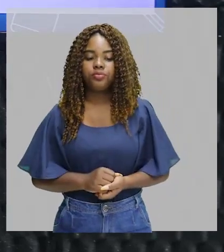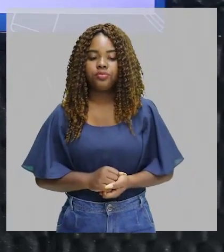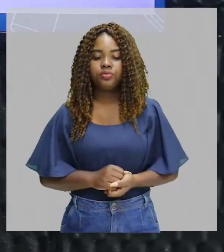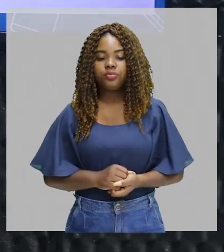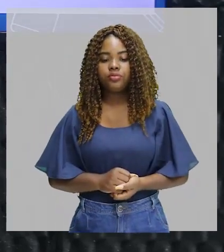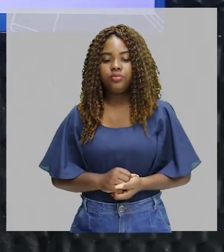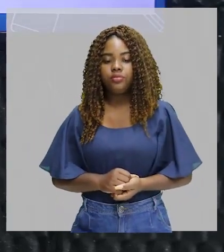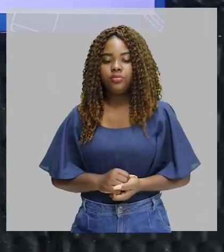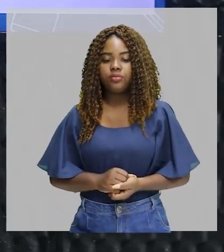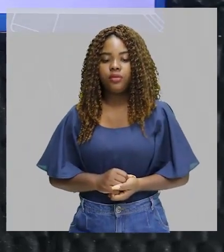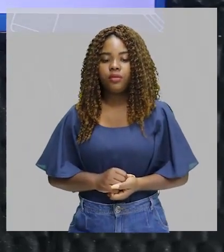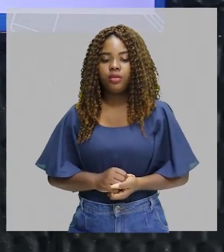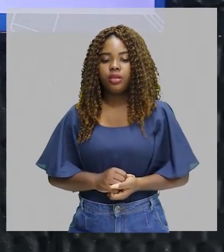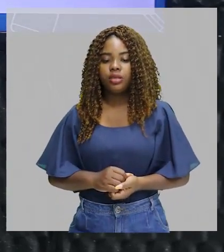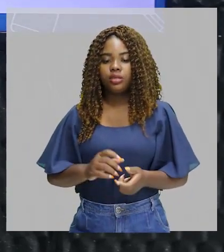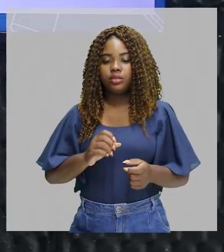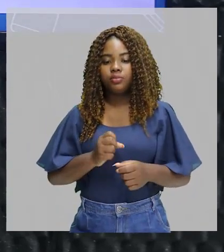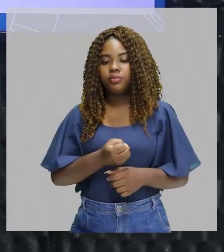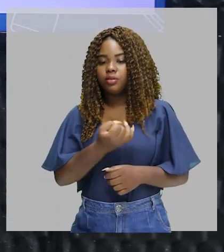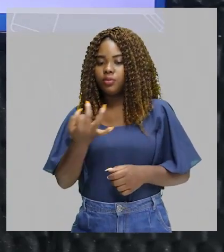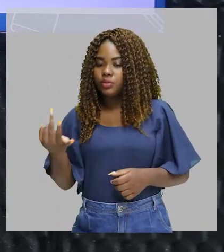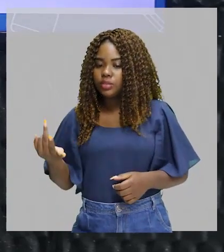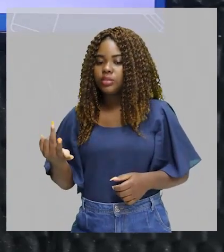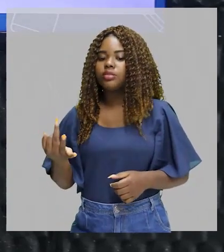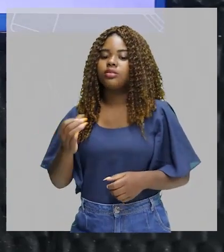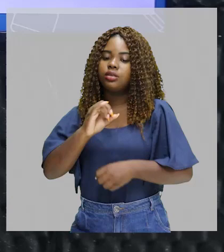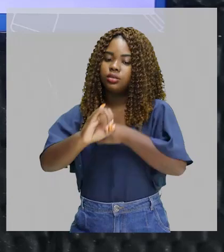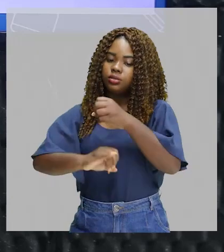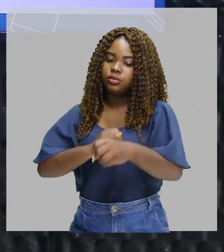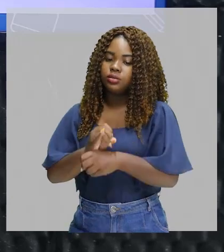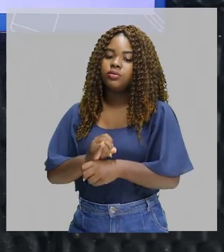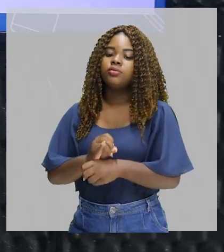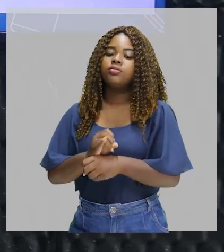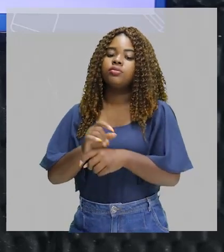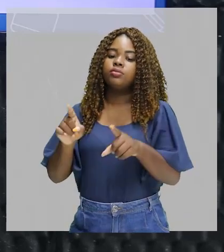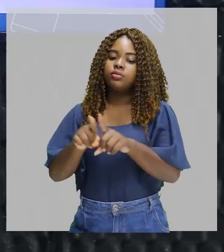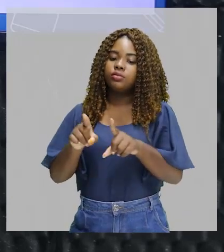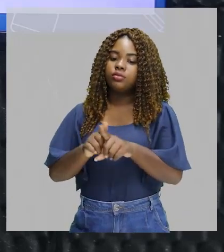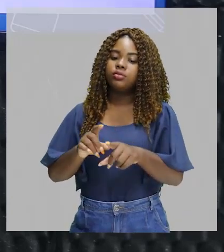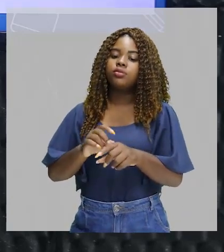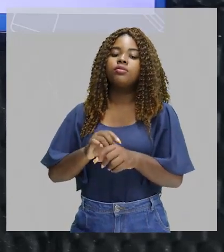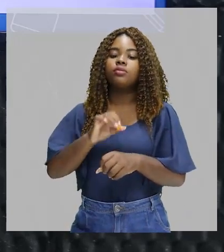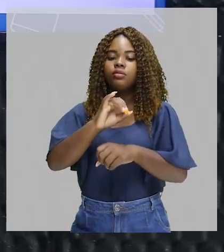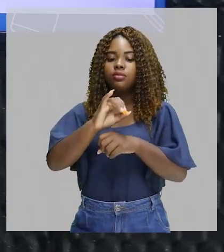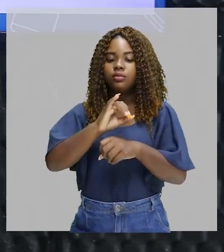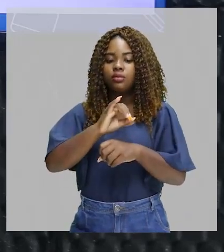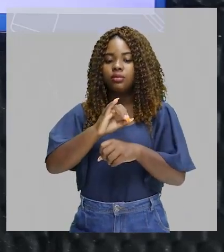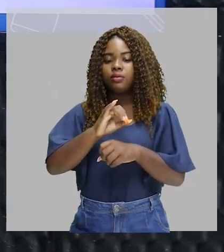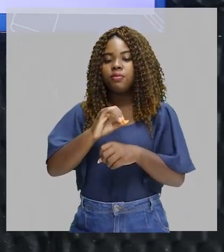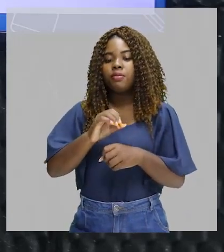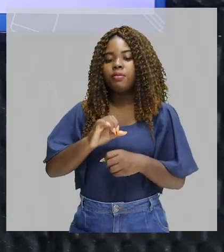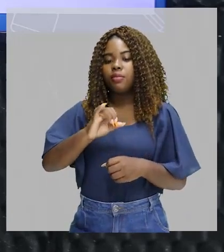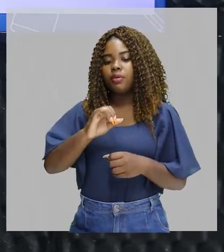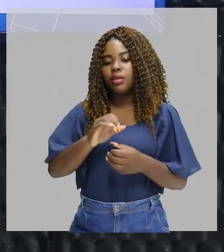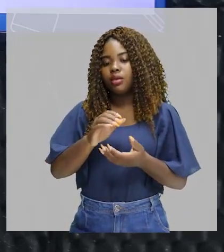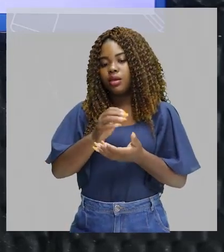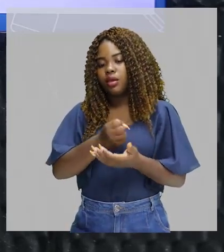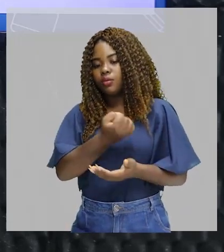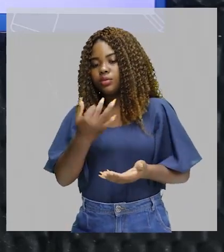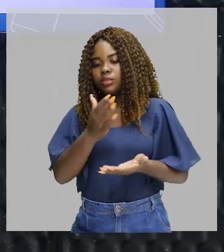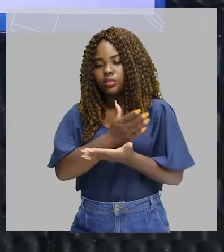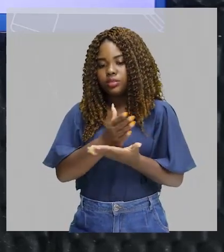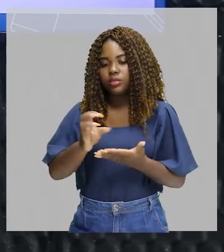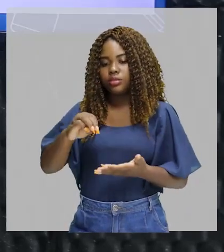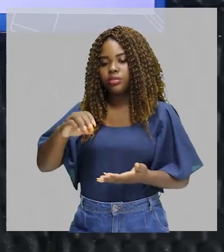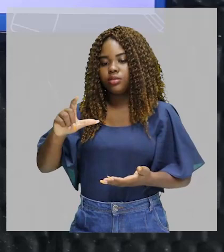mols ionizados pela quantidade inicial de mols. Quando eu falo que um ácido ele tem um